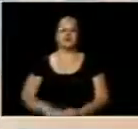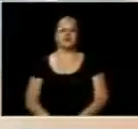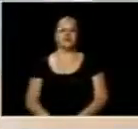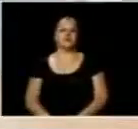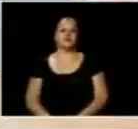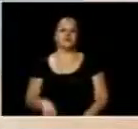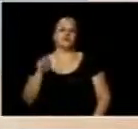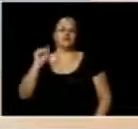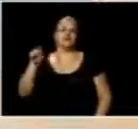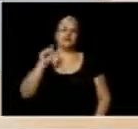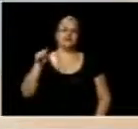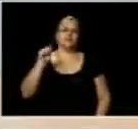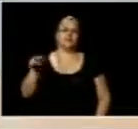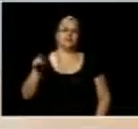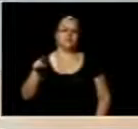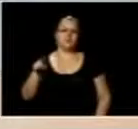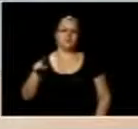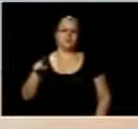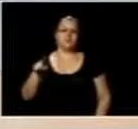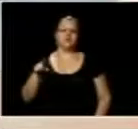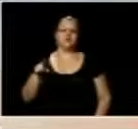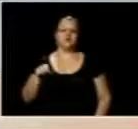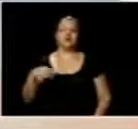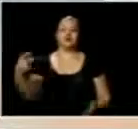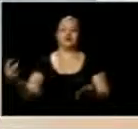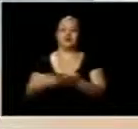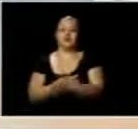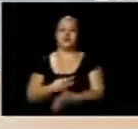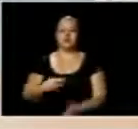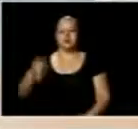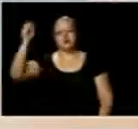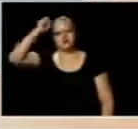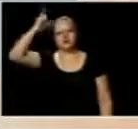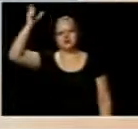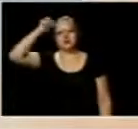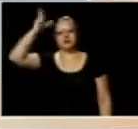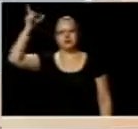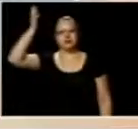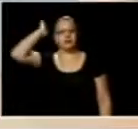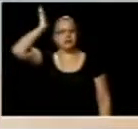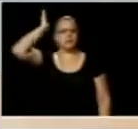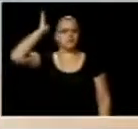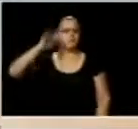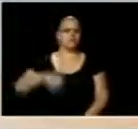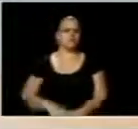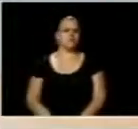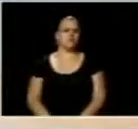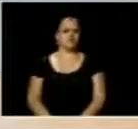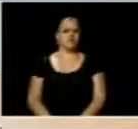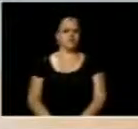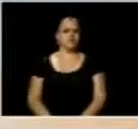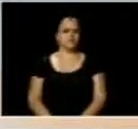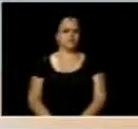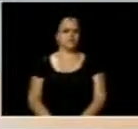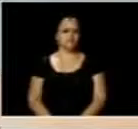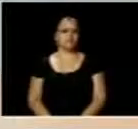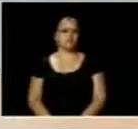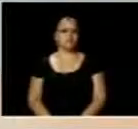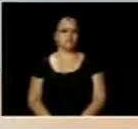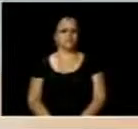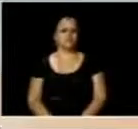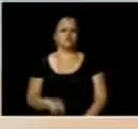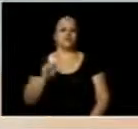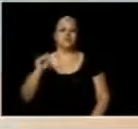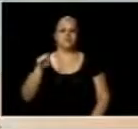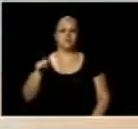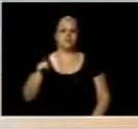caro. O convite seu eu desprezo. Tá certo? Você é um cidadão que na cultura tabatiana você é um mal, e esse